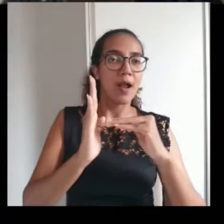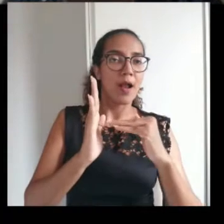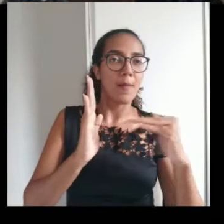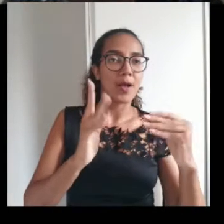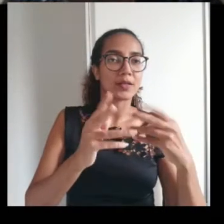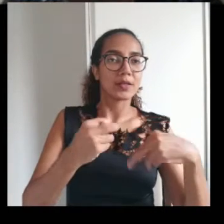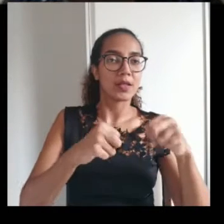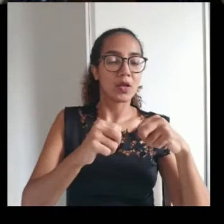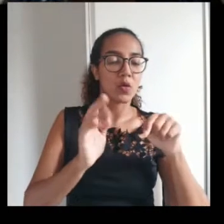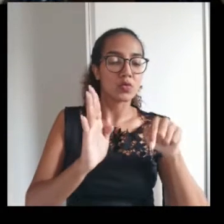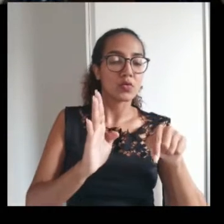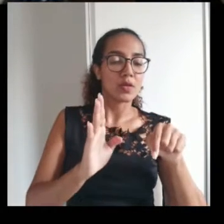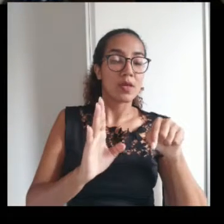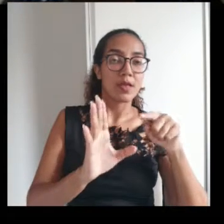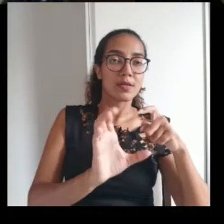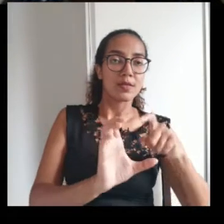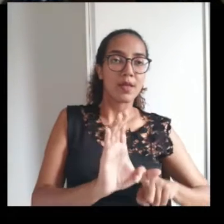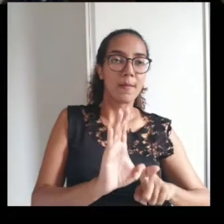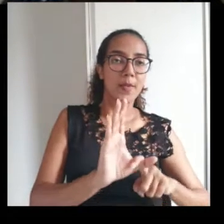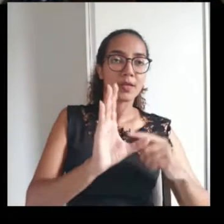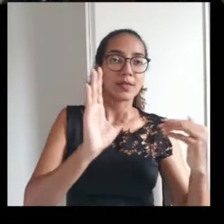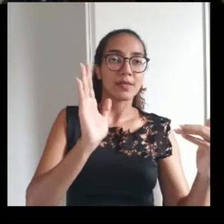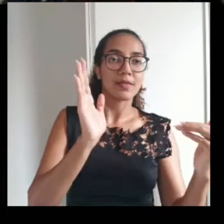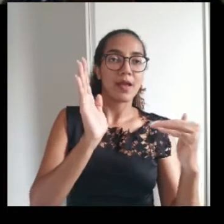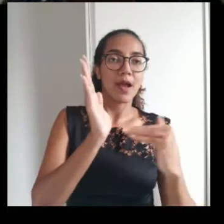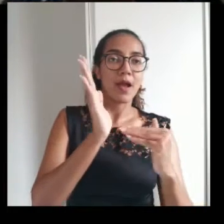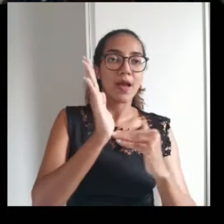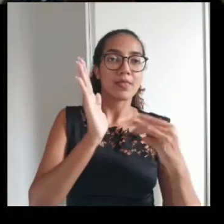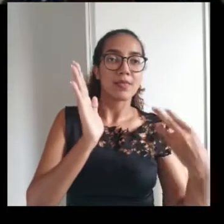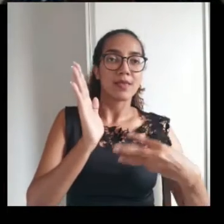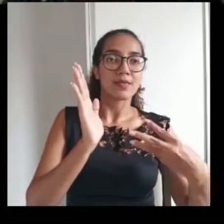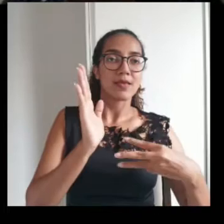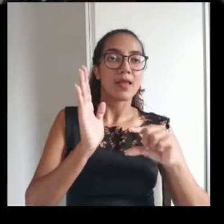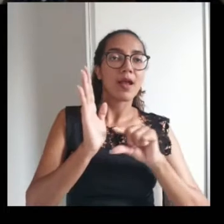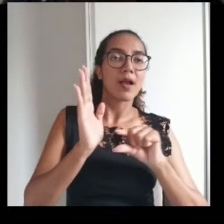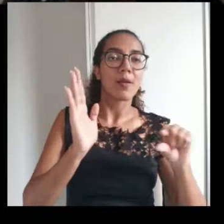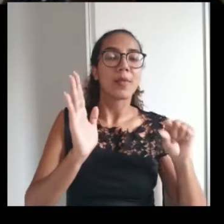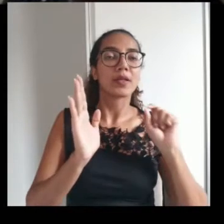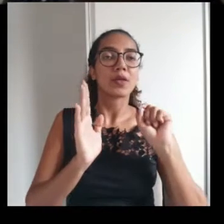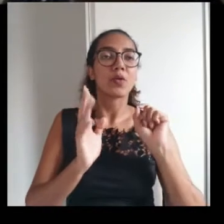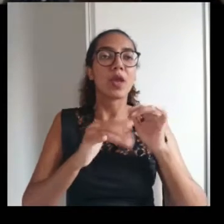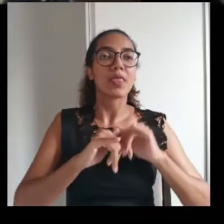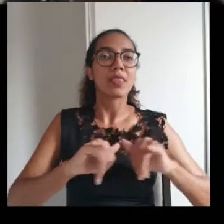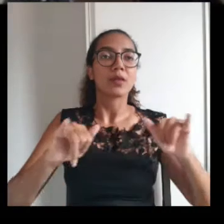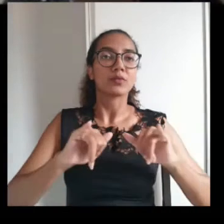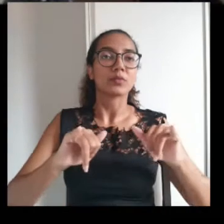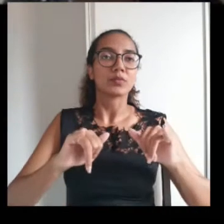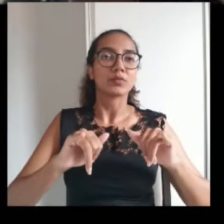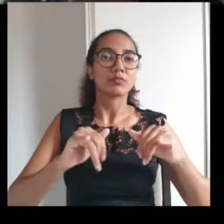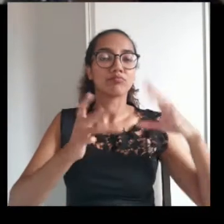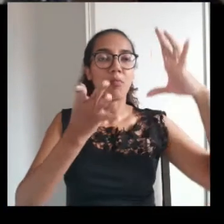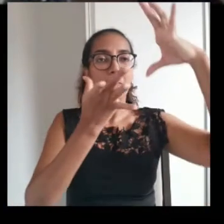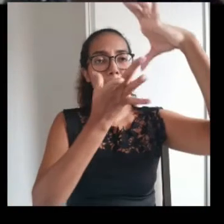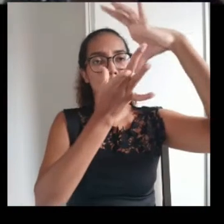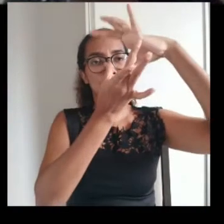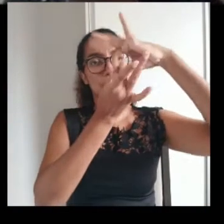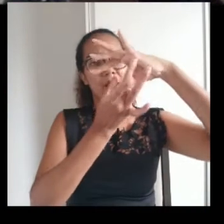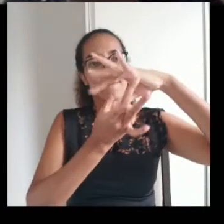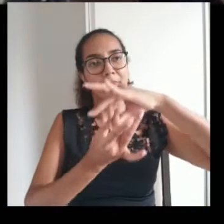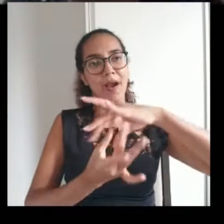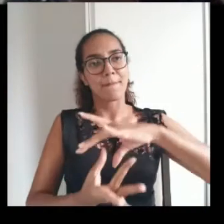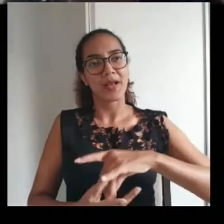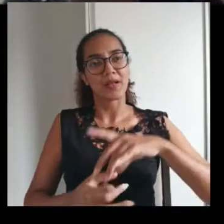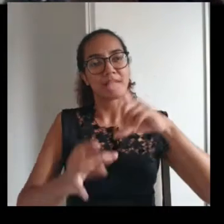aqui, certo? Eu agrupei o sistema dessa forma, que é dados, negócios, serviços e o meu celular